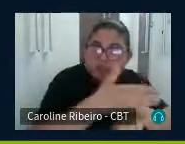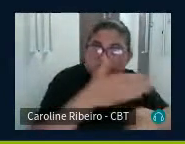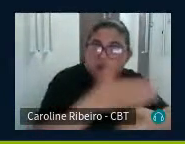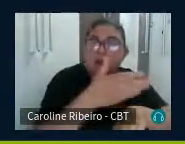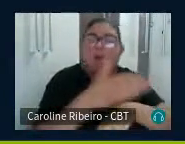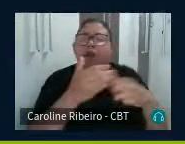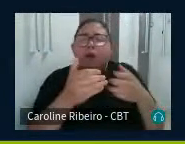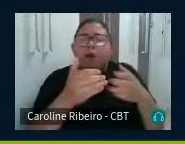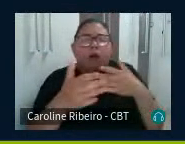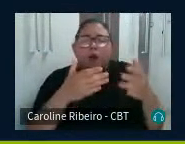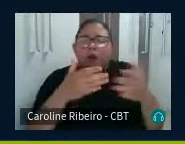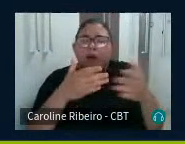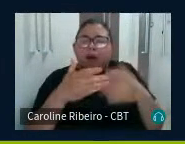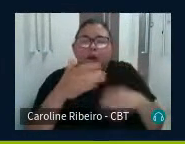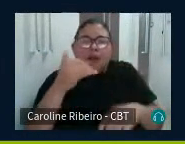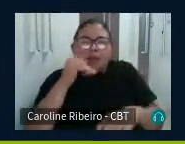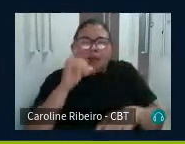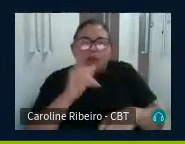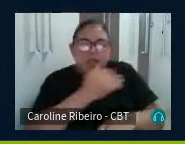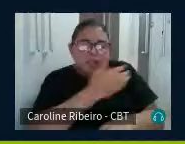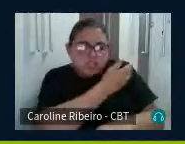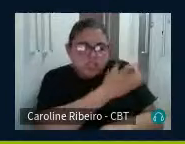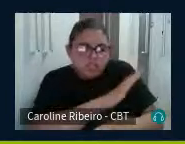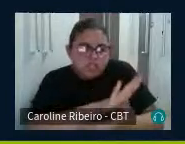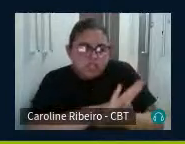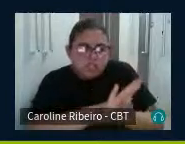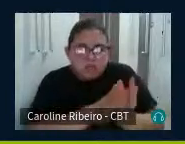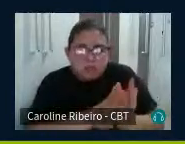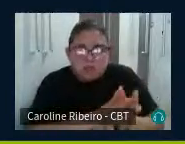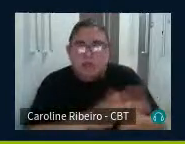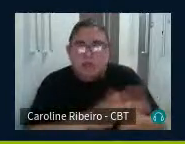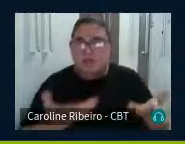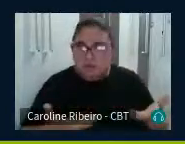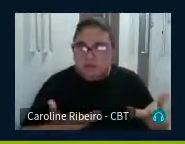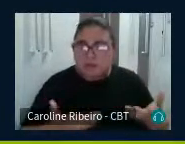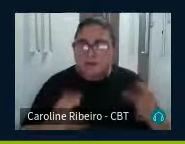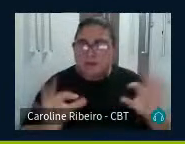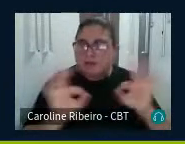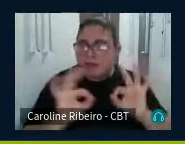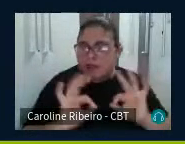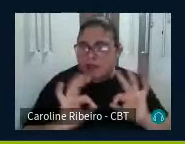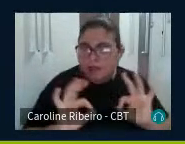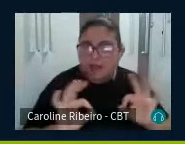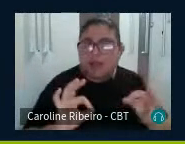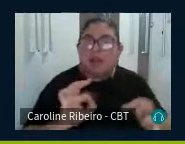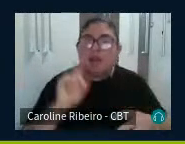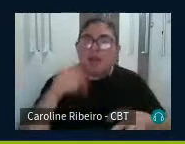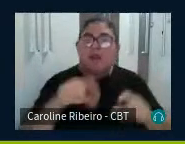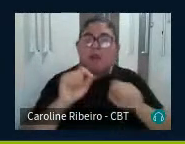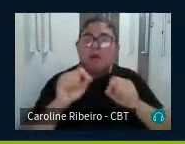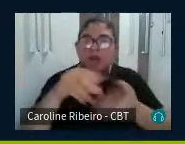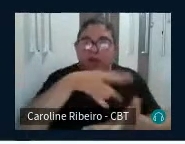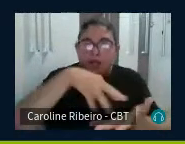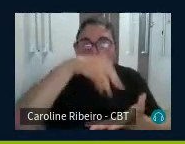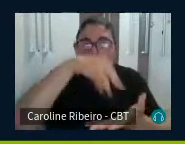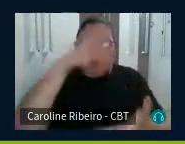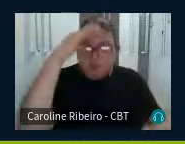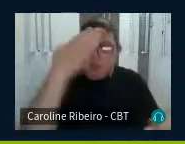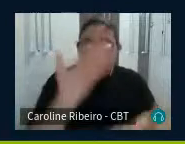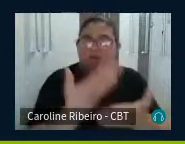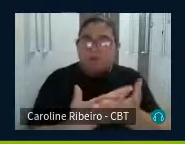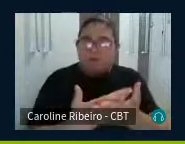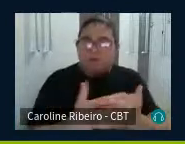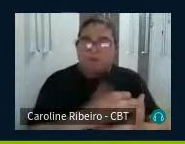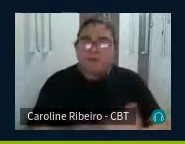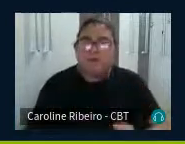qualquer tipo de discriminação. É essa a proposta, é essa a concepção do NAPNE. Pode passar.